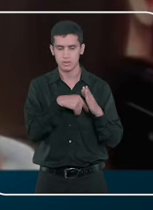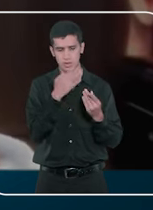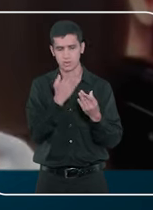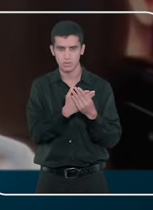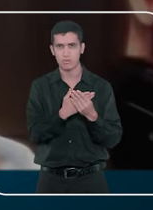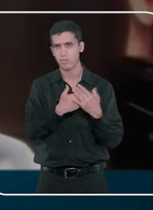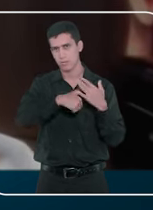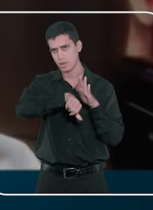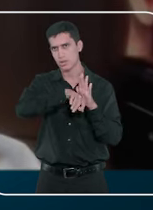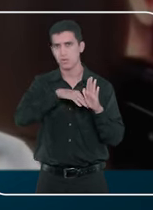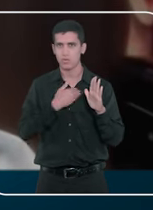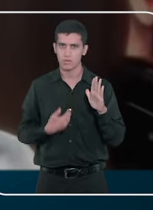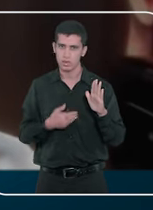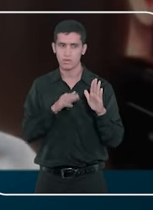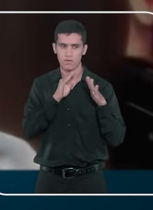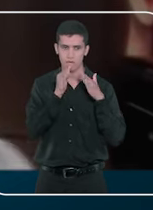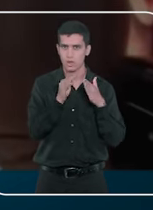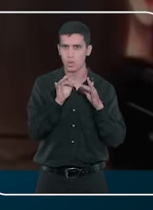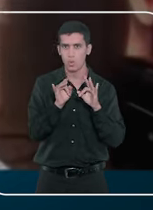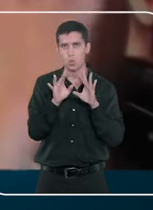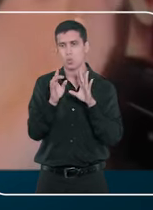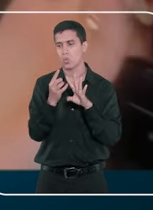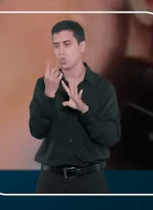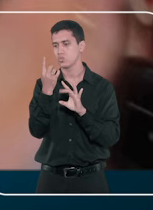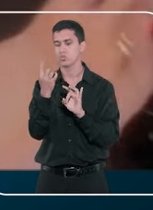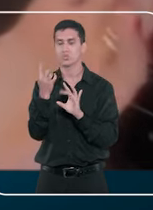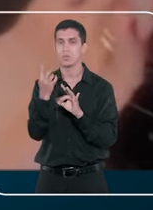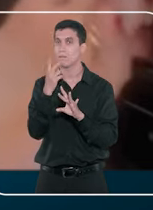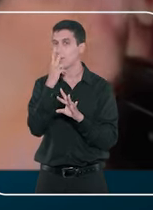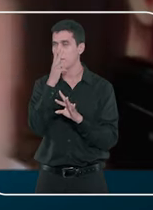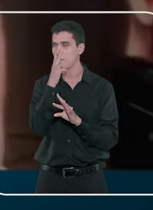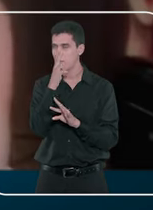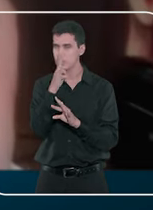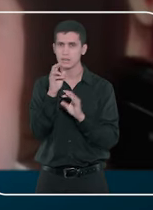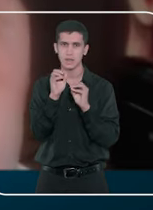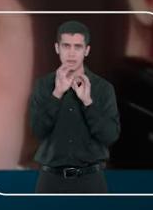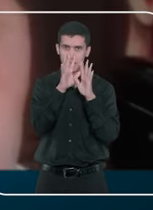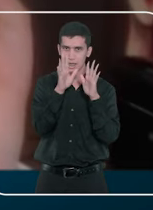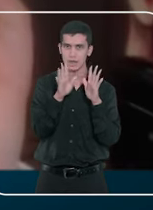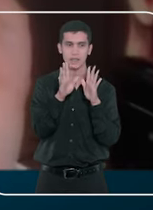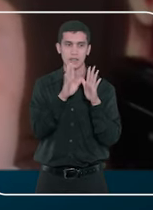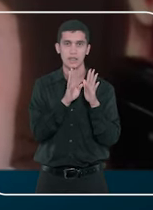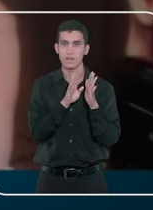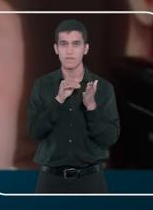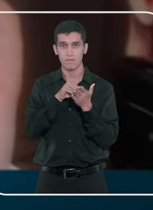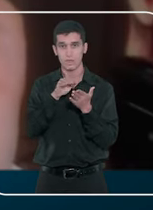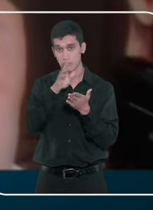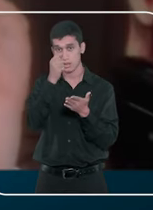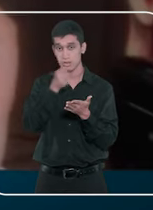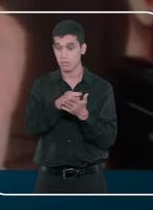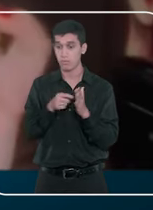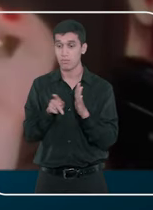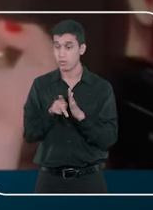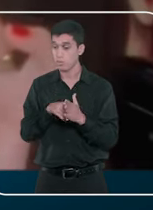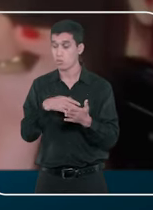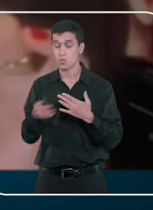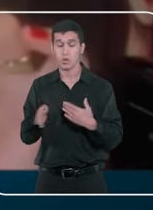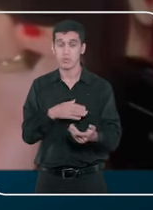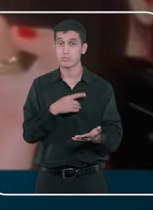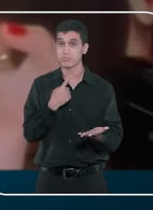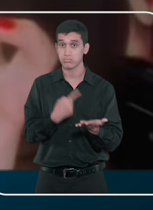sim uma legitimidade exclusiva, parece muito claro que a palavra final sobre a celebração de qualquer acordo